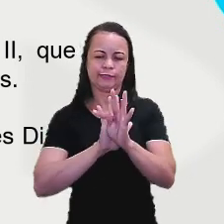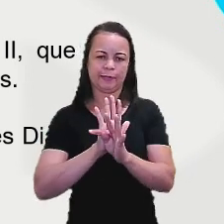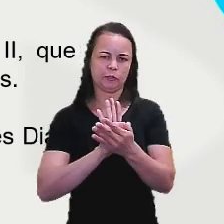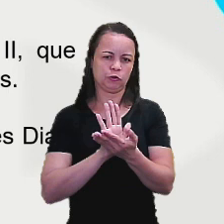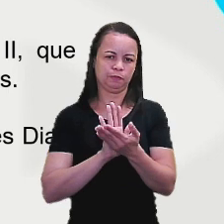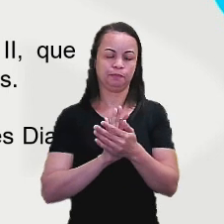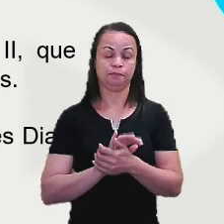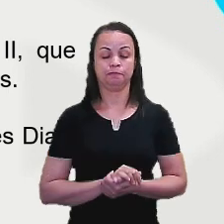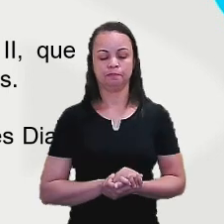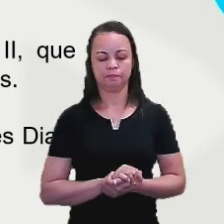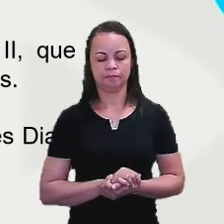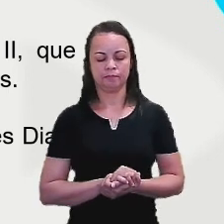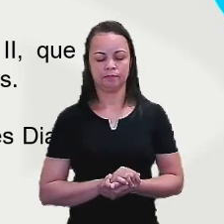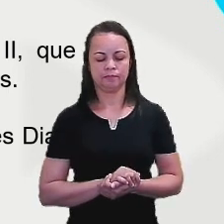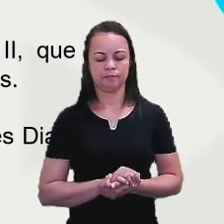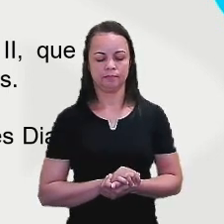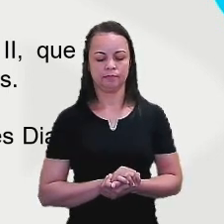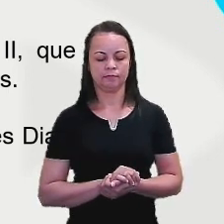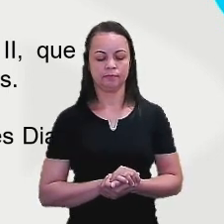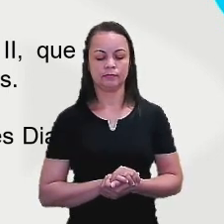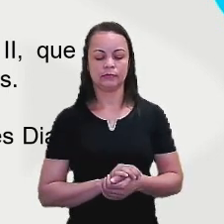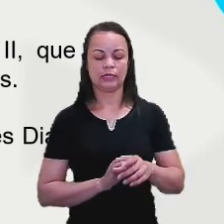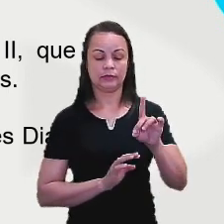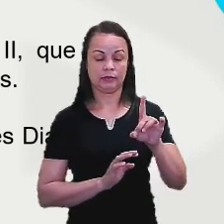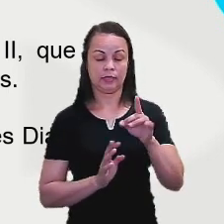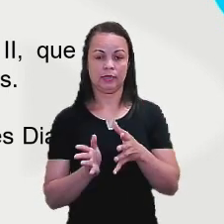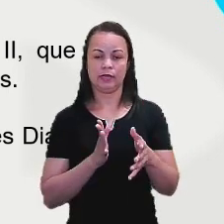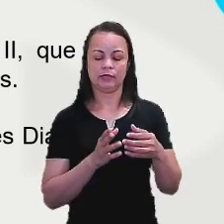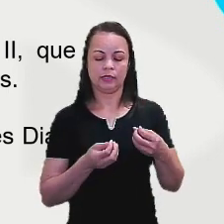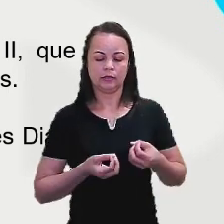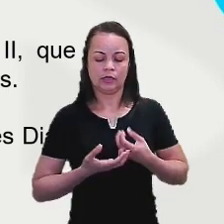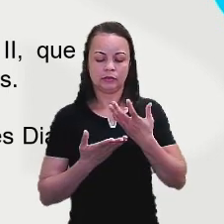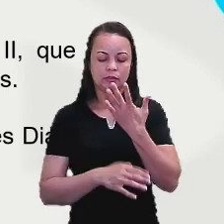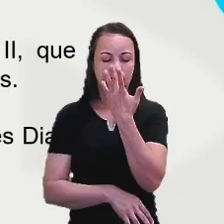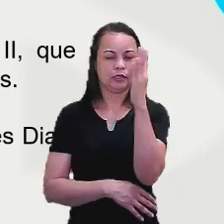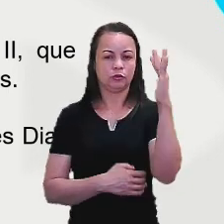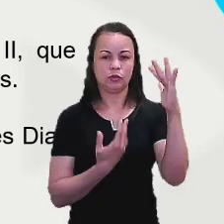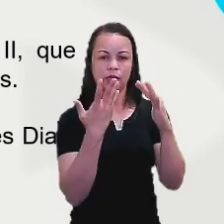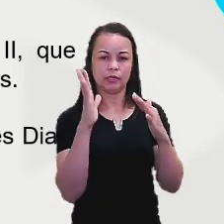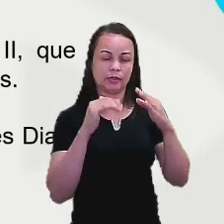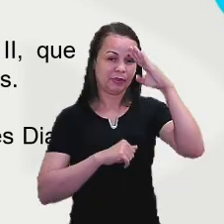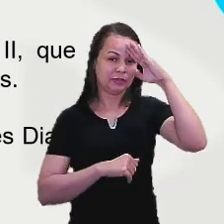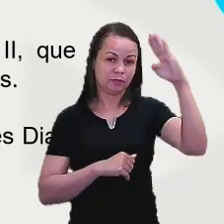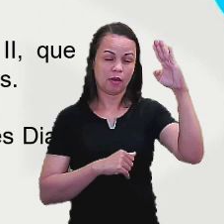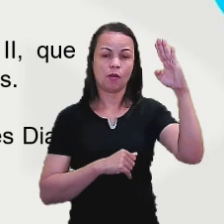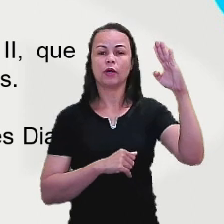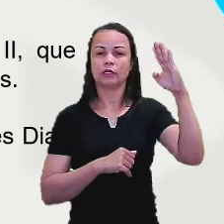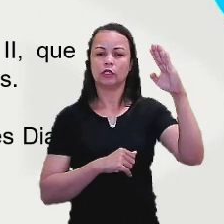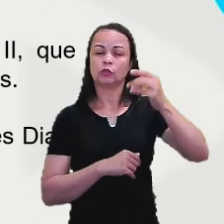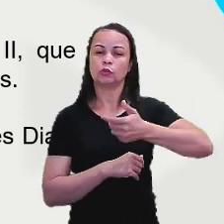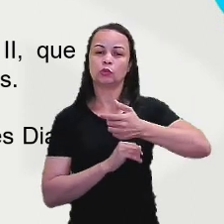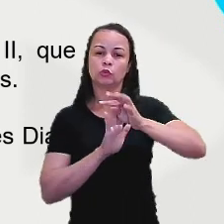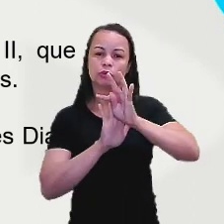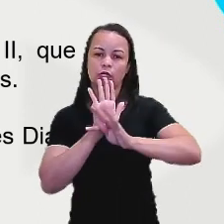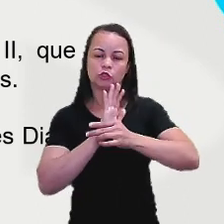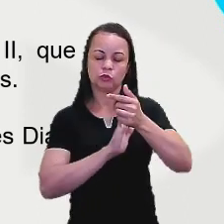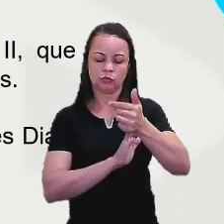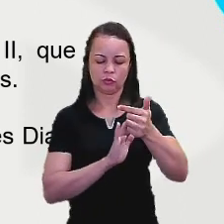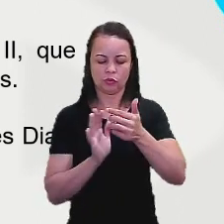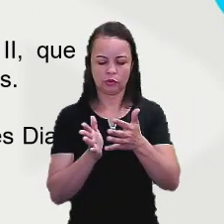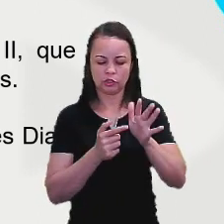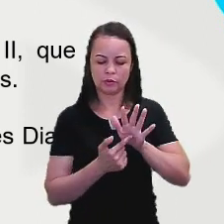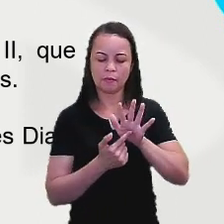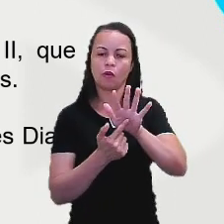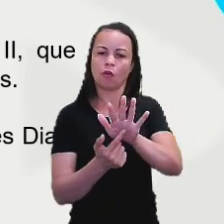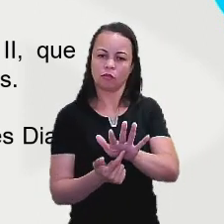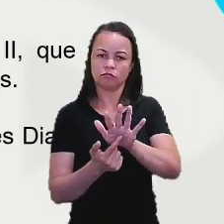intertextualidade. A exaltação da natureza é a principal característica do texto 2, que retoma elementos mencionados no